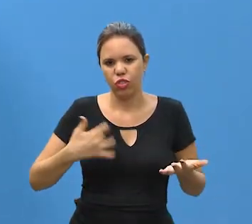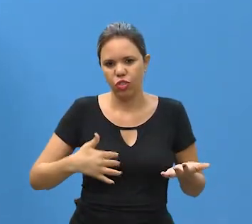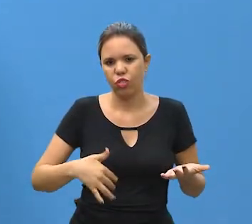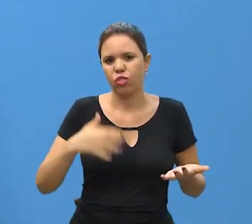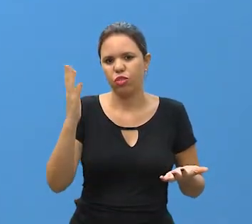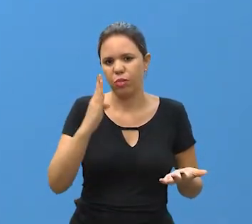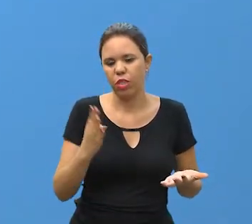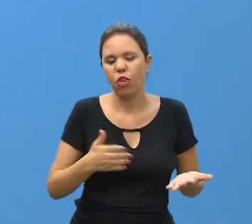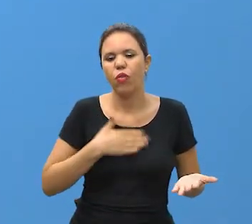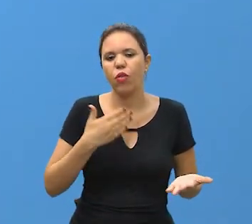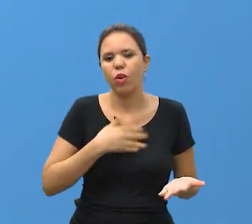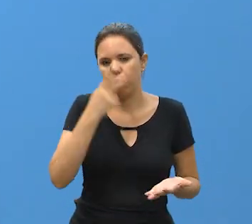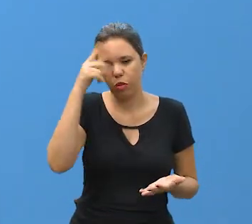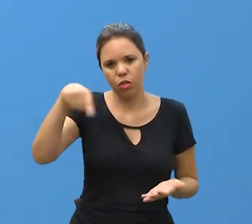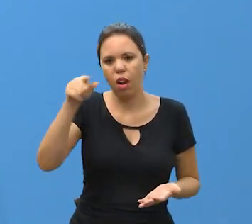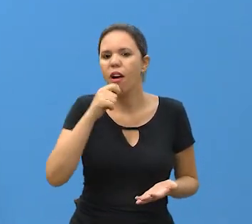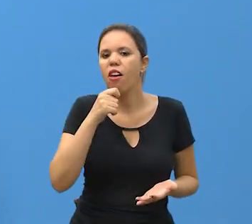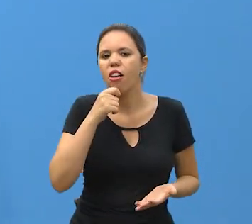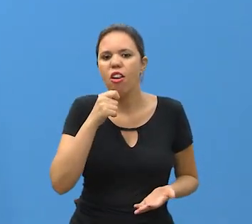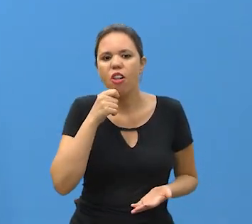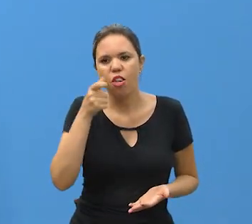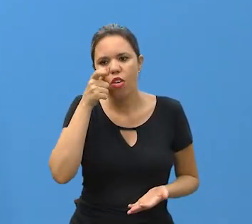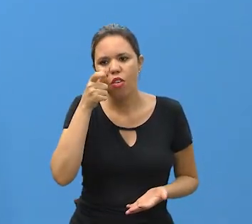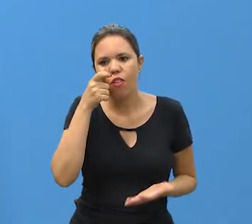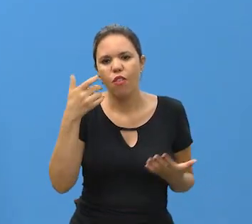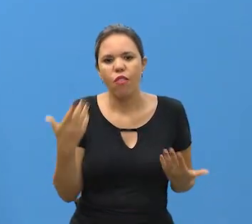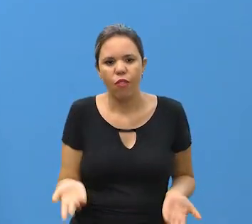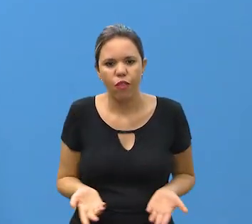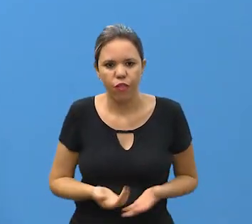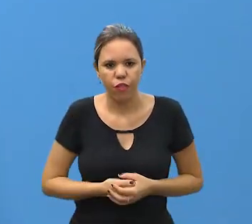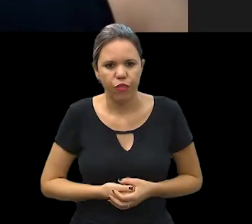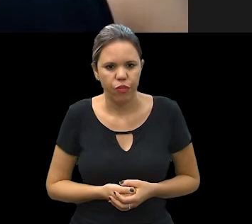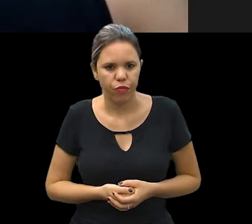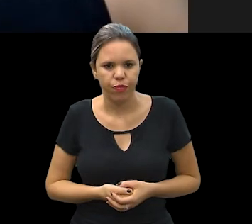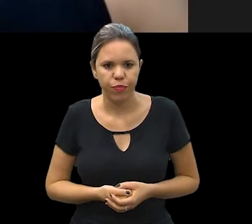aí, Simon, qual foi a surpresa que o pessoal de lá ainda não acompanhou?